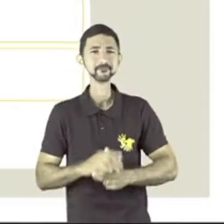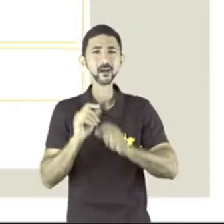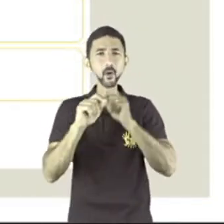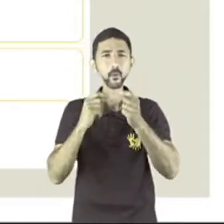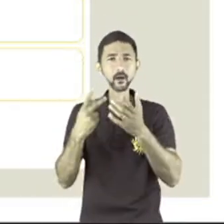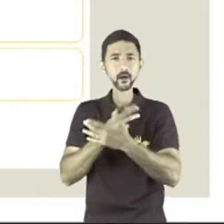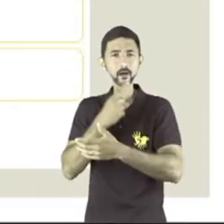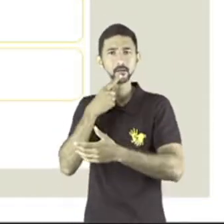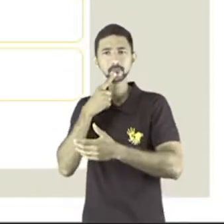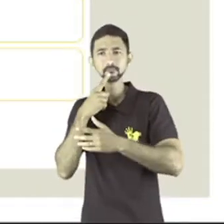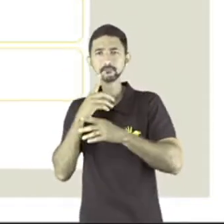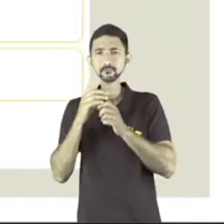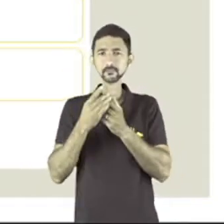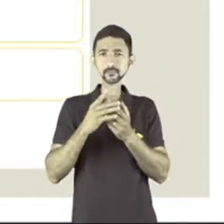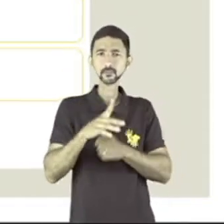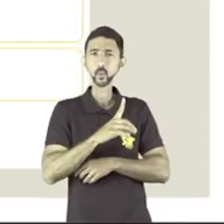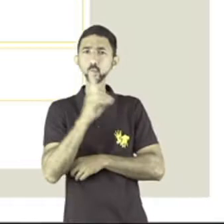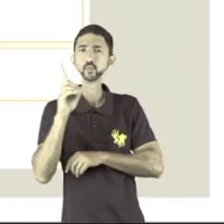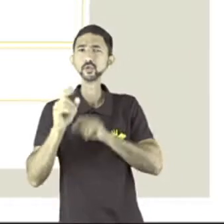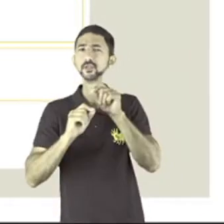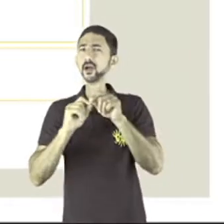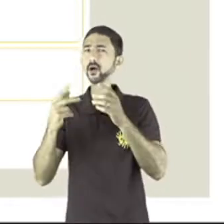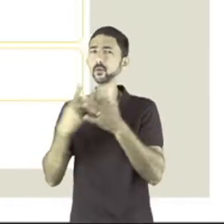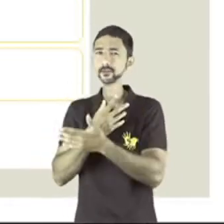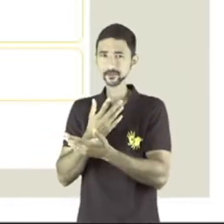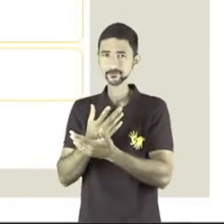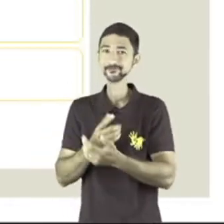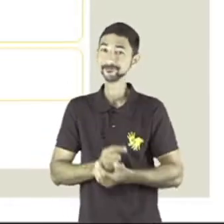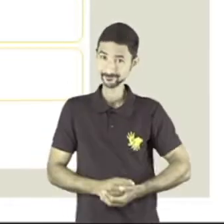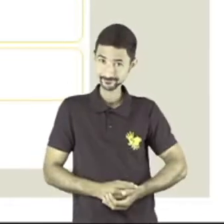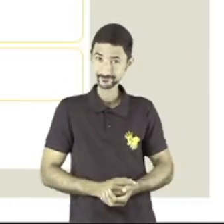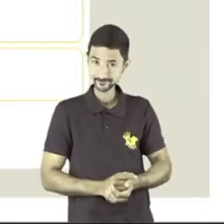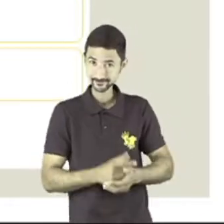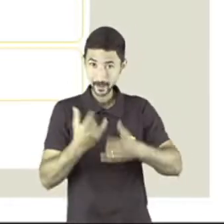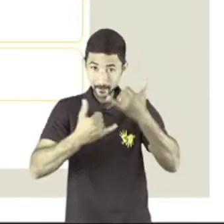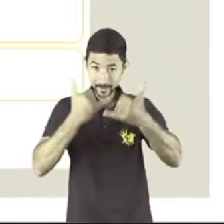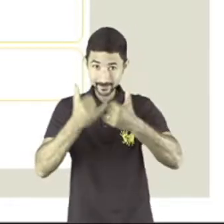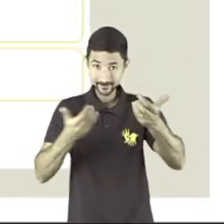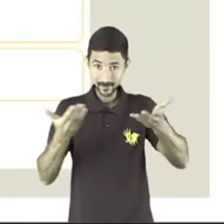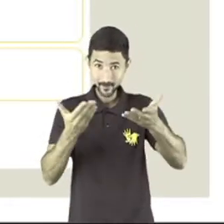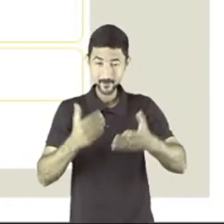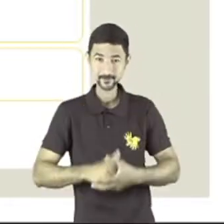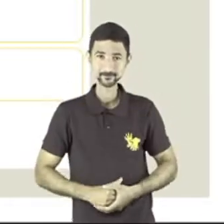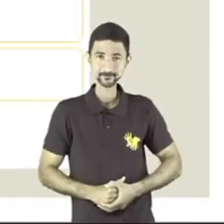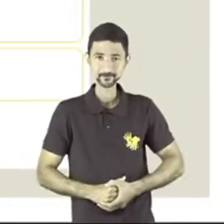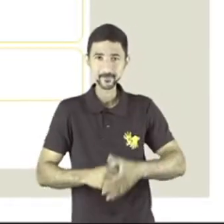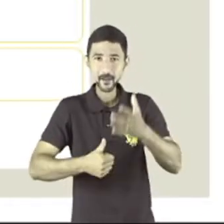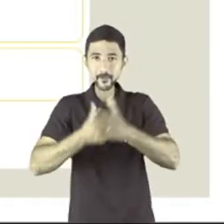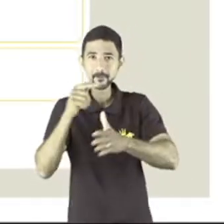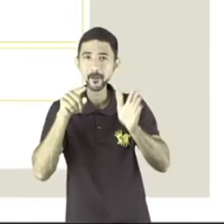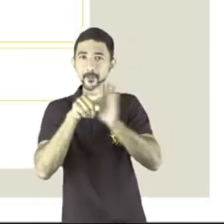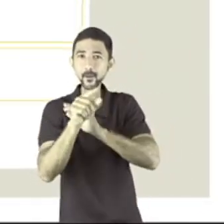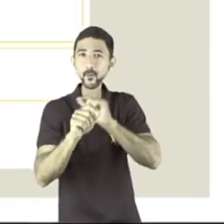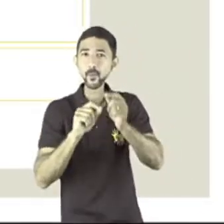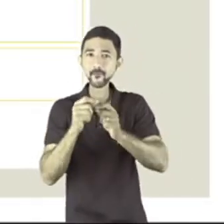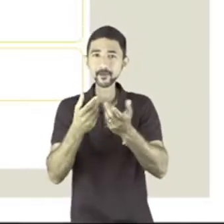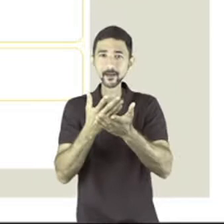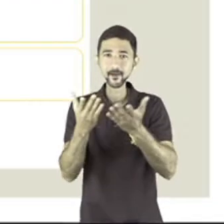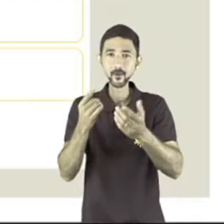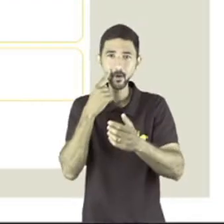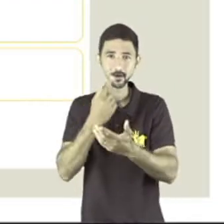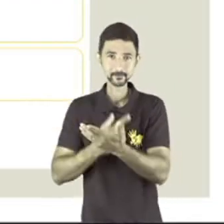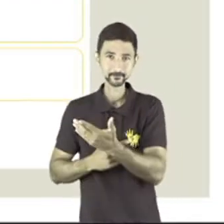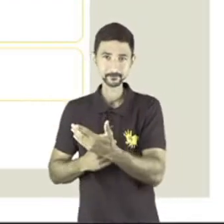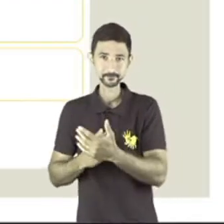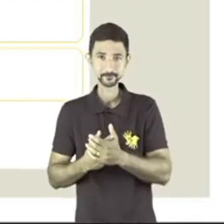está acontecendo, o que aconteceu neste dia, qual foi, tá certo? Esse é o nosso joguinho agora. A primeira pergunta que eu quero fazer para vocês é aqui.